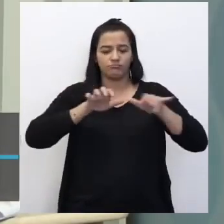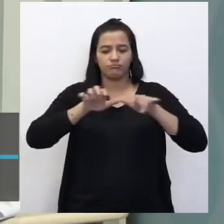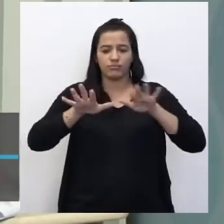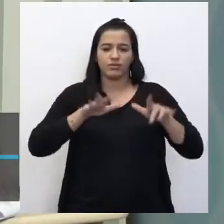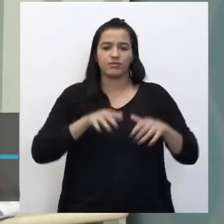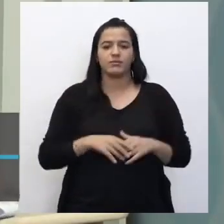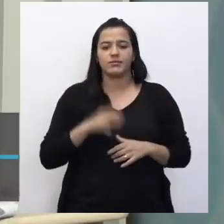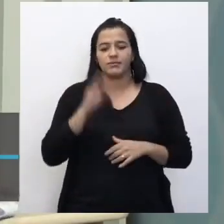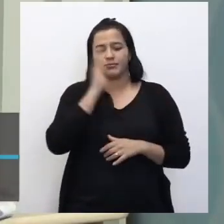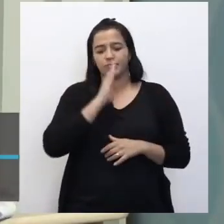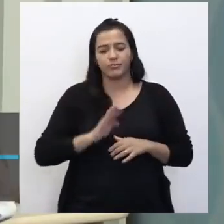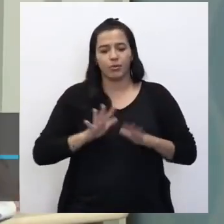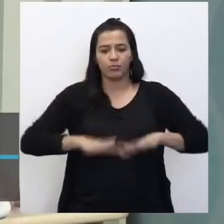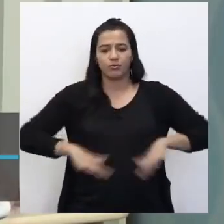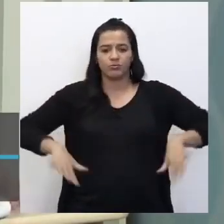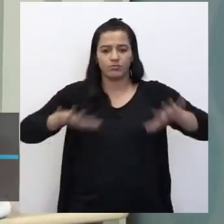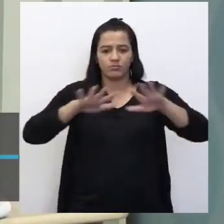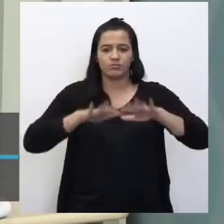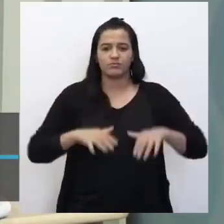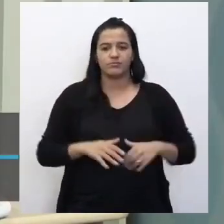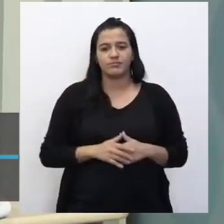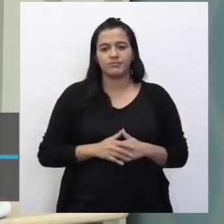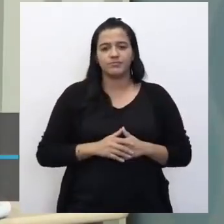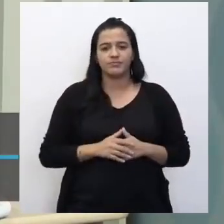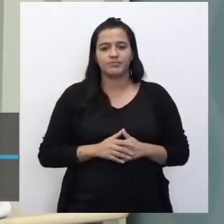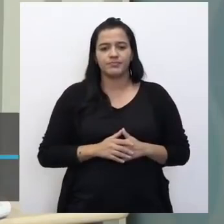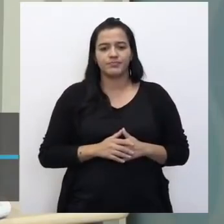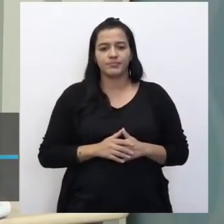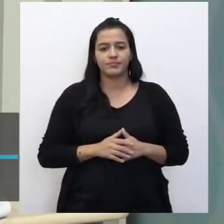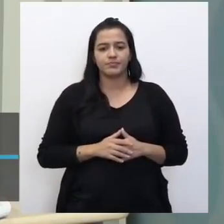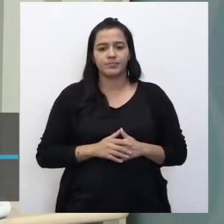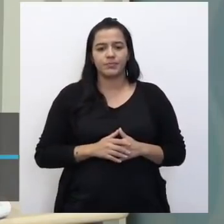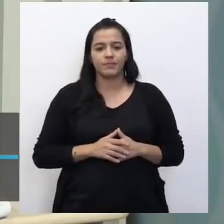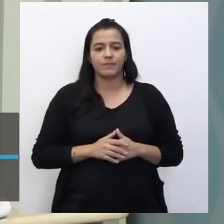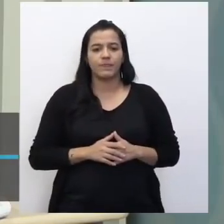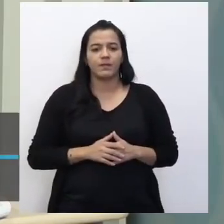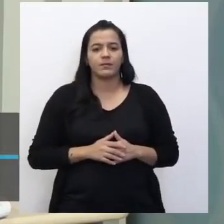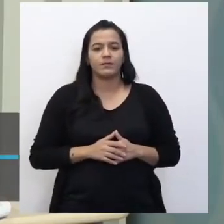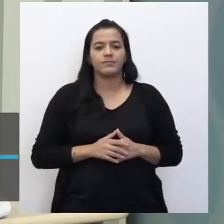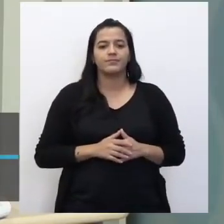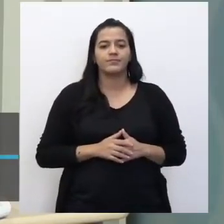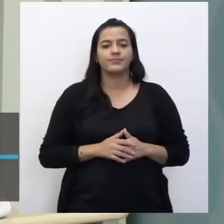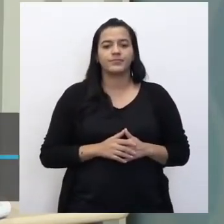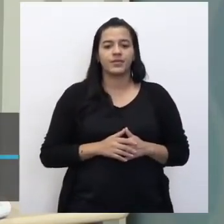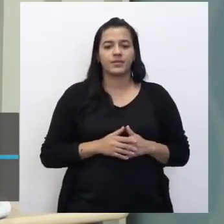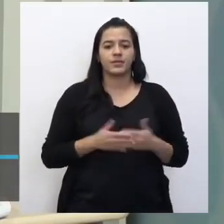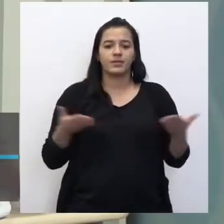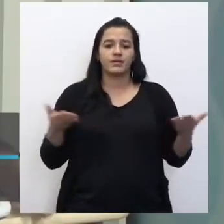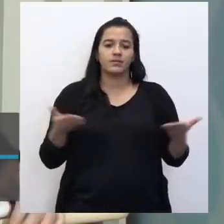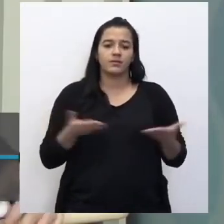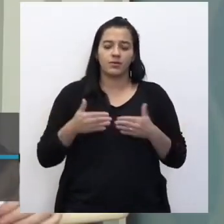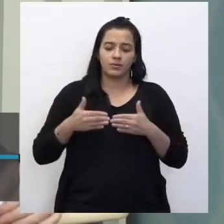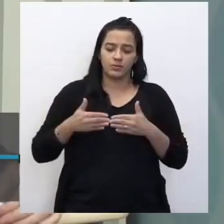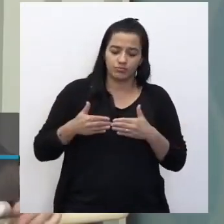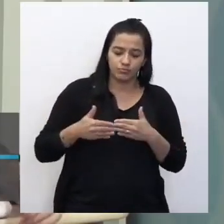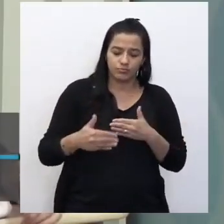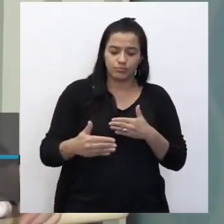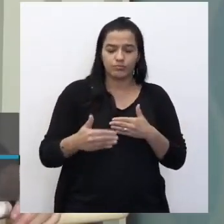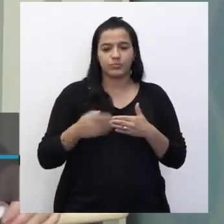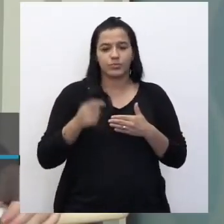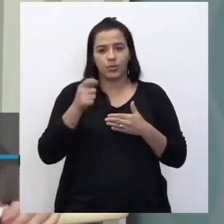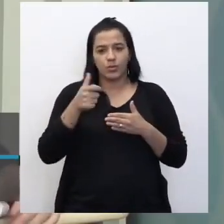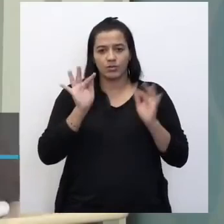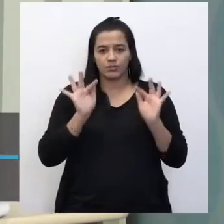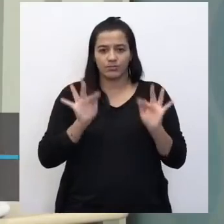pela América Latina, né? Para irmos nos encaminhando, infelizmente, para o final, falamos